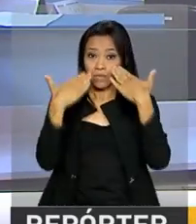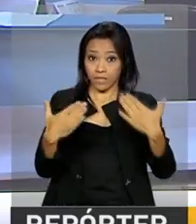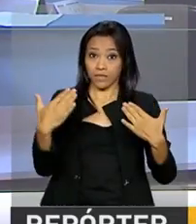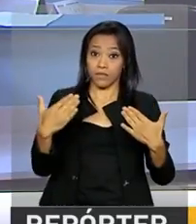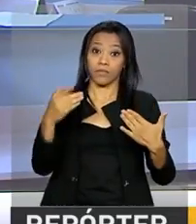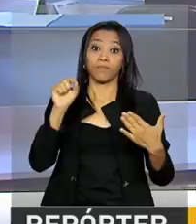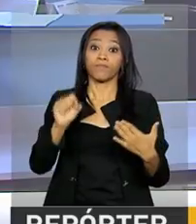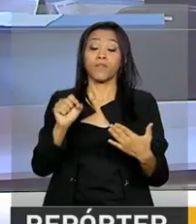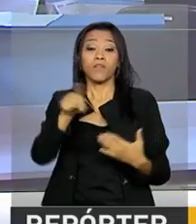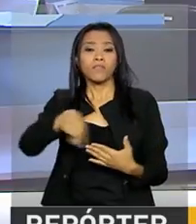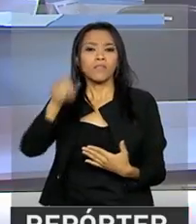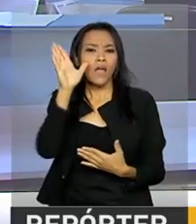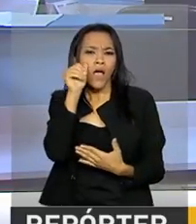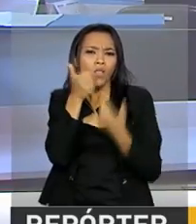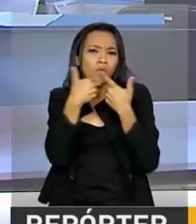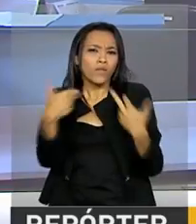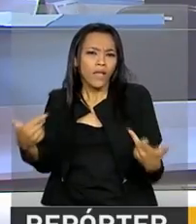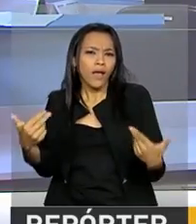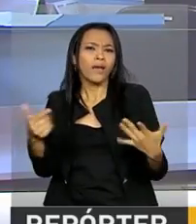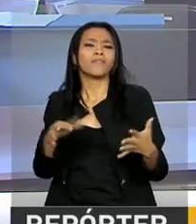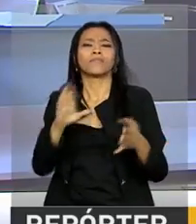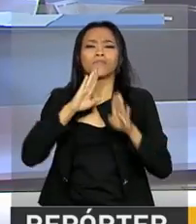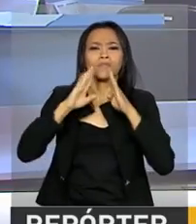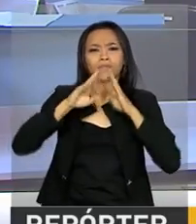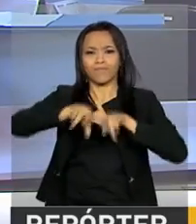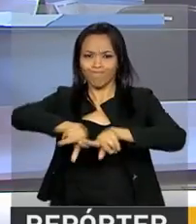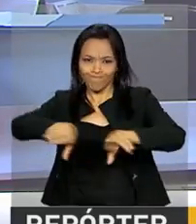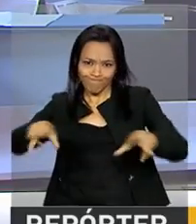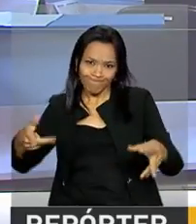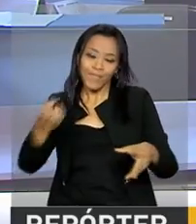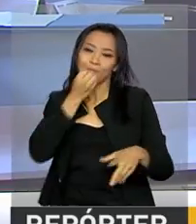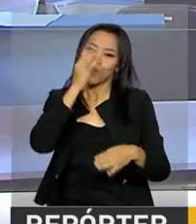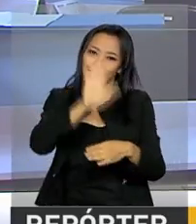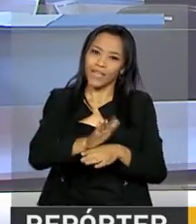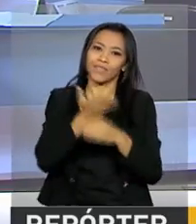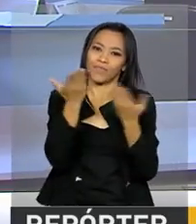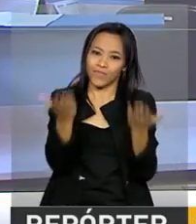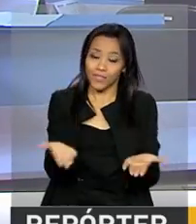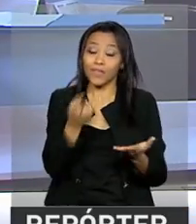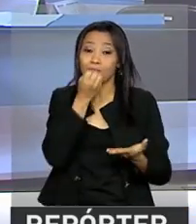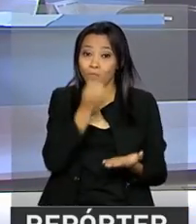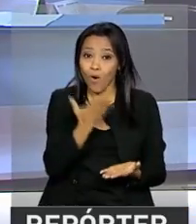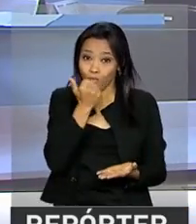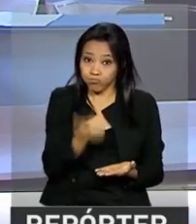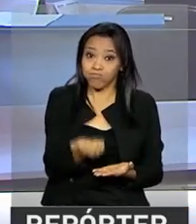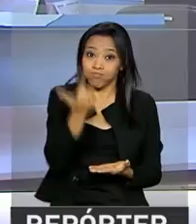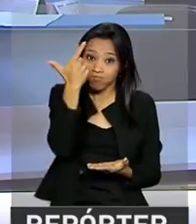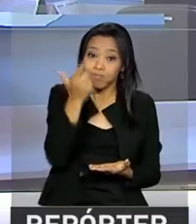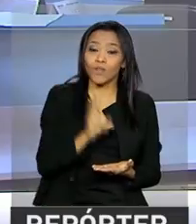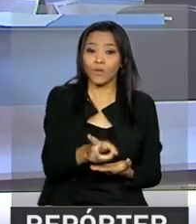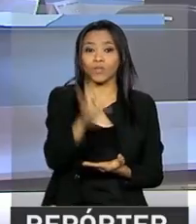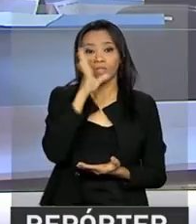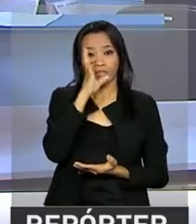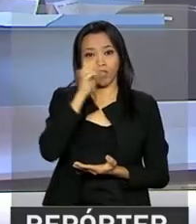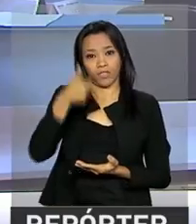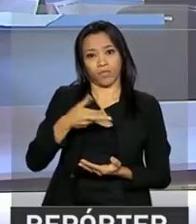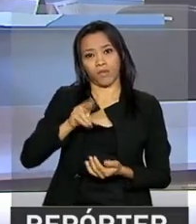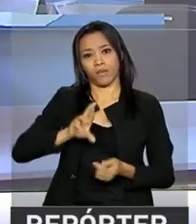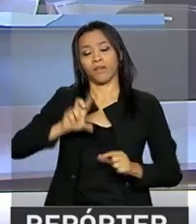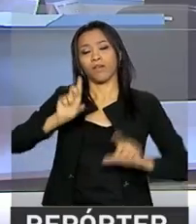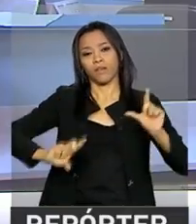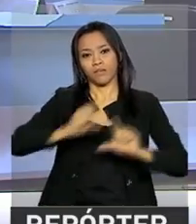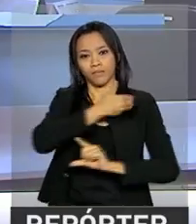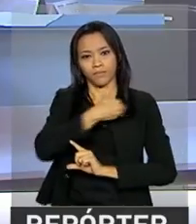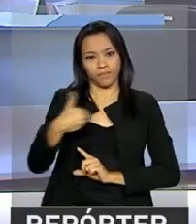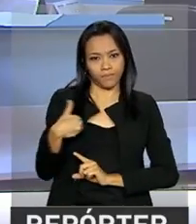br acompanha as novidades também em nossas redes sociais uma boa tarde pra você é um bom moço e continue com a gente aqui na tv nbr